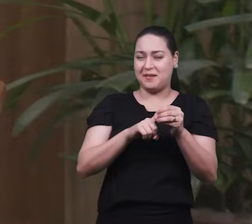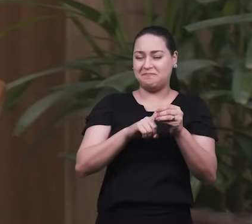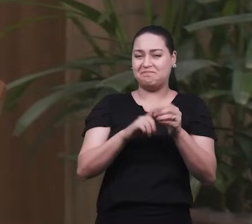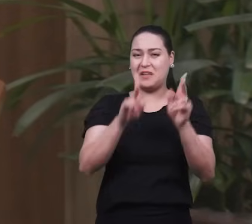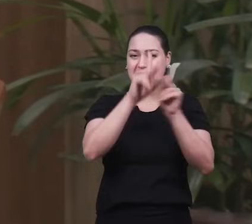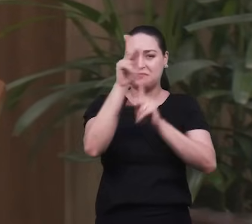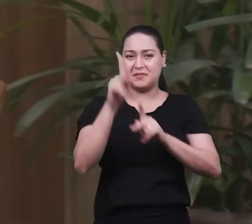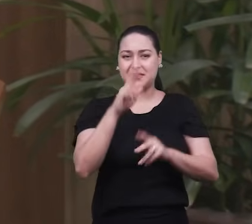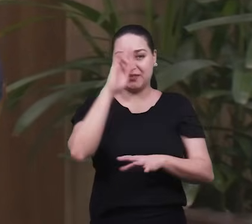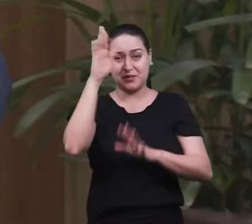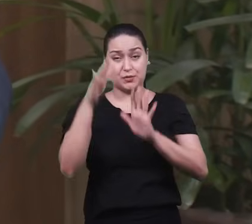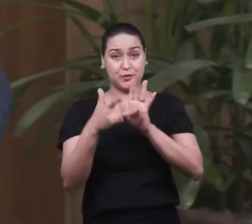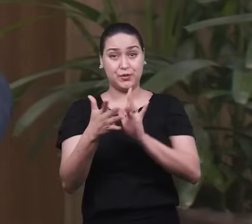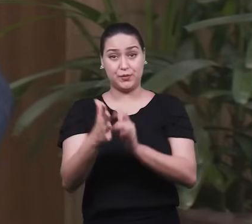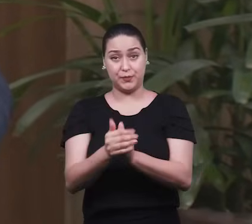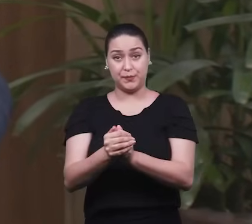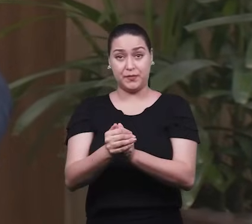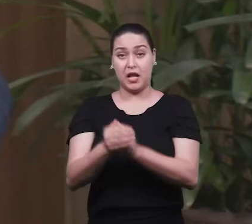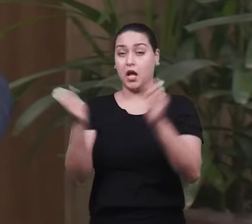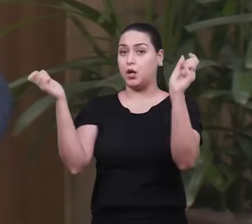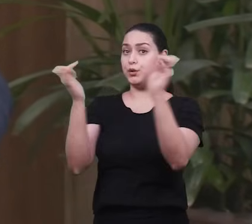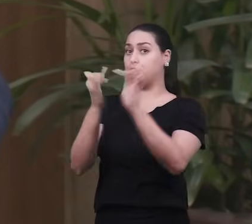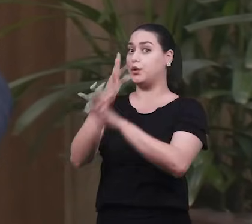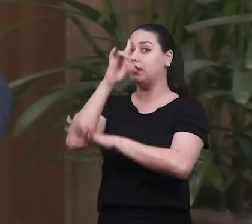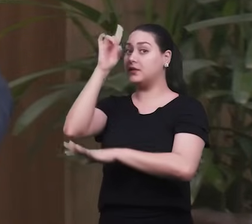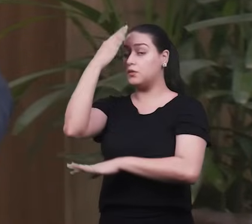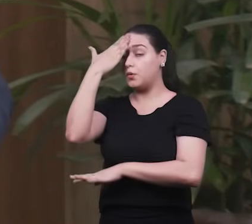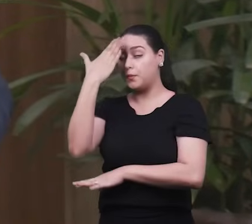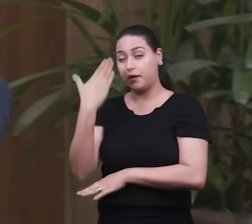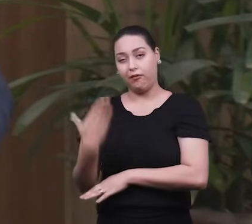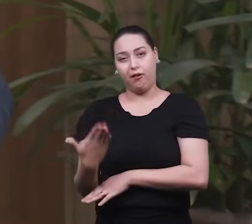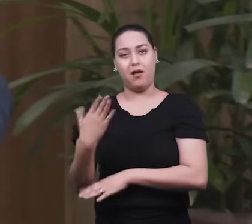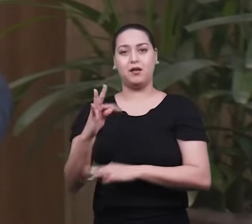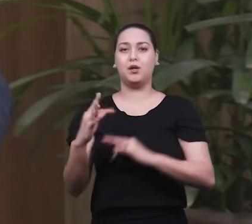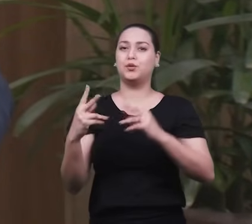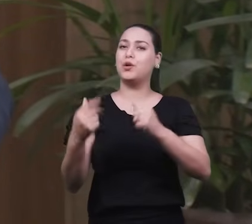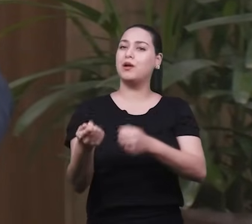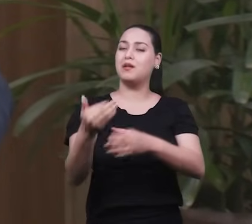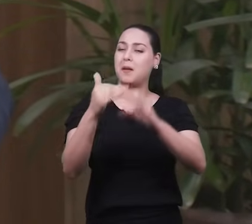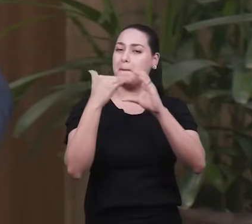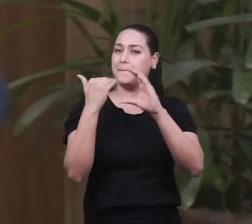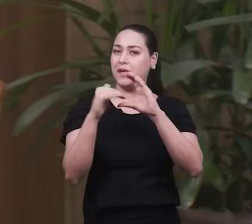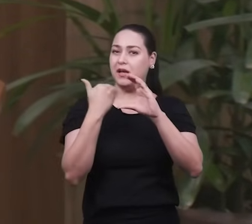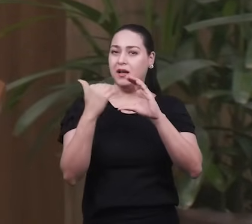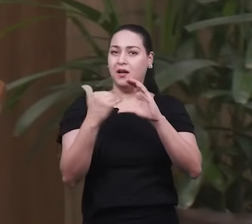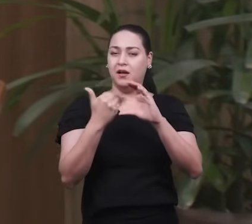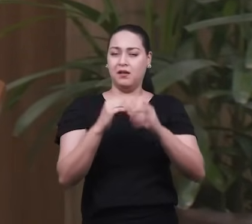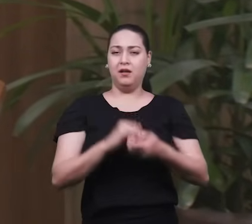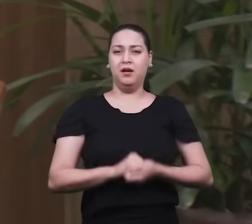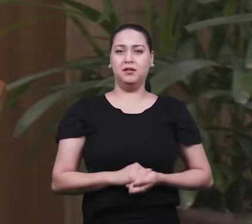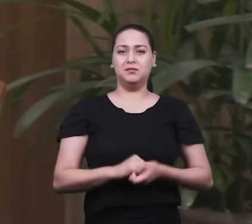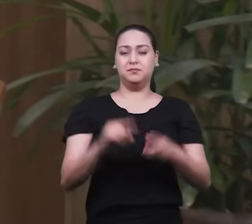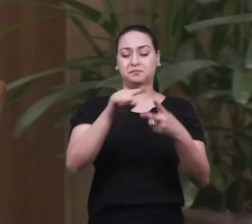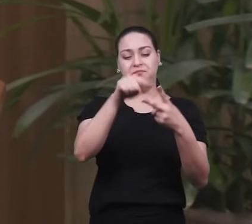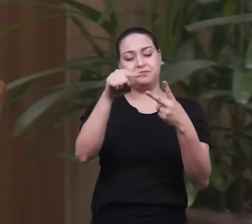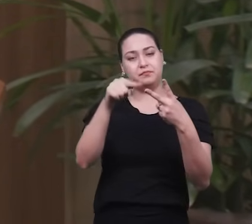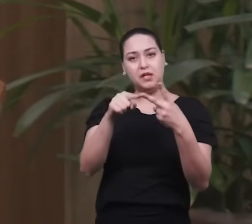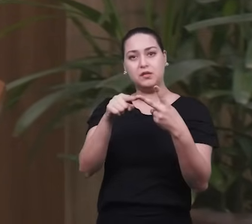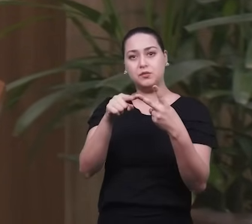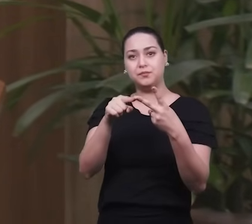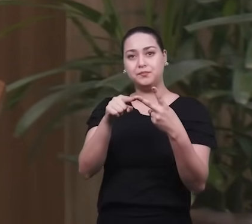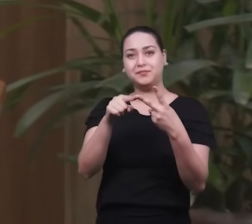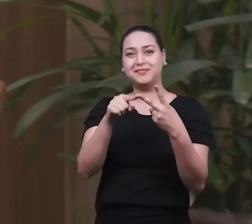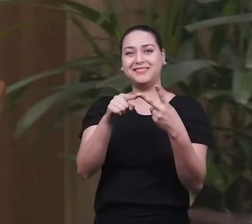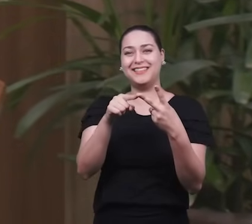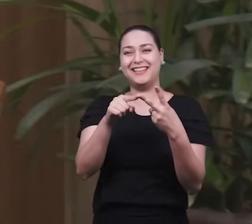Senhor. Glórias a Deus e obrigado aos nossos irmãos que enviaram seus vídeos, Isabel e Ana Júlia de